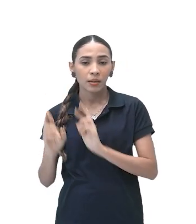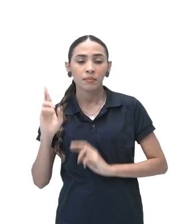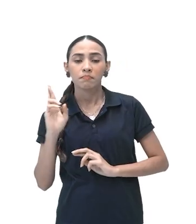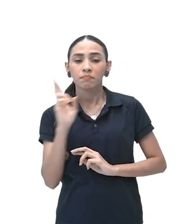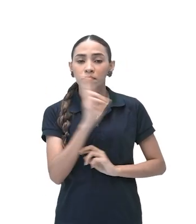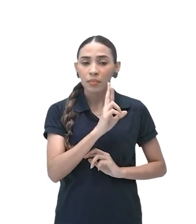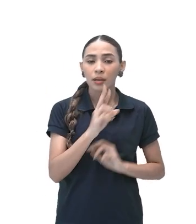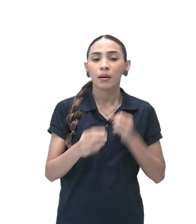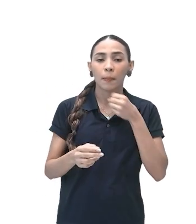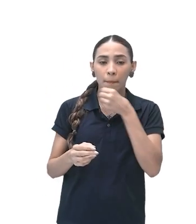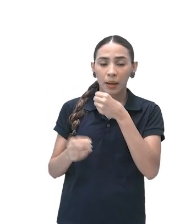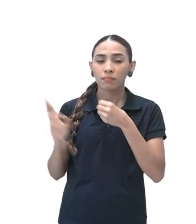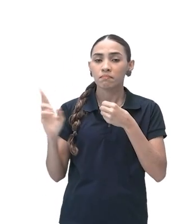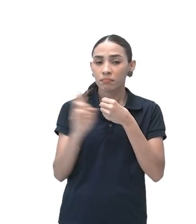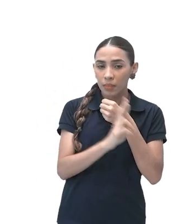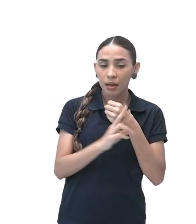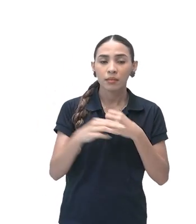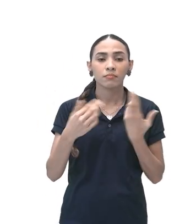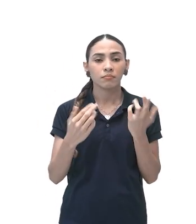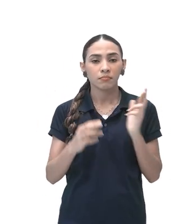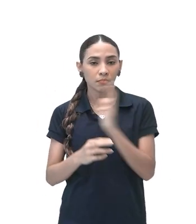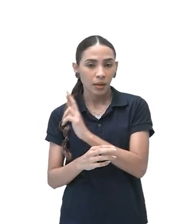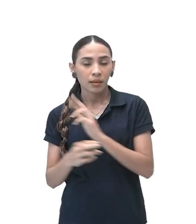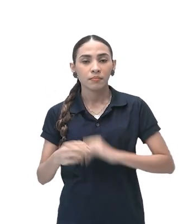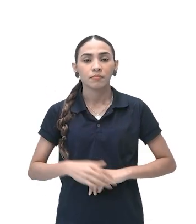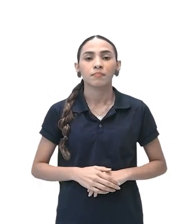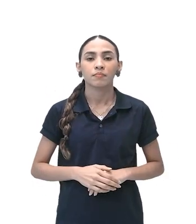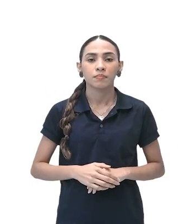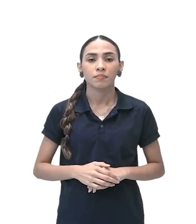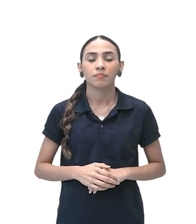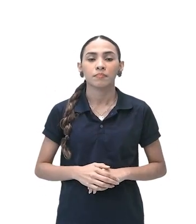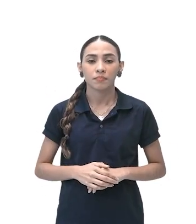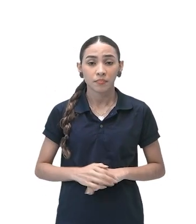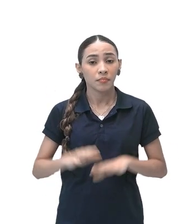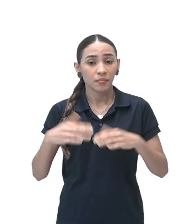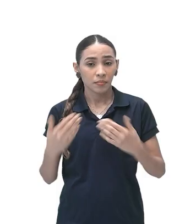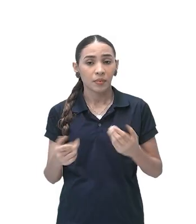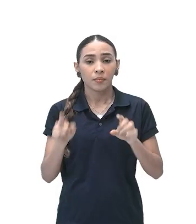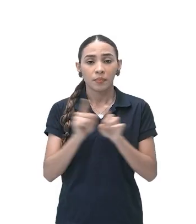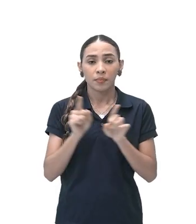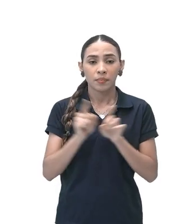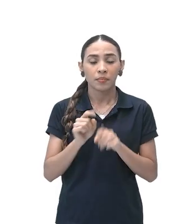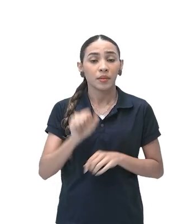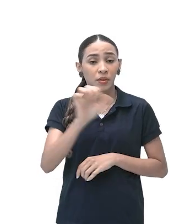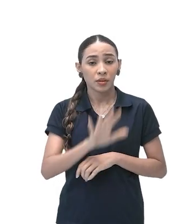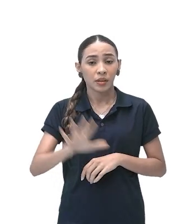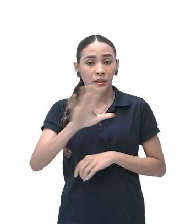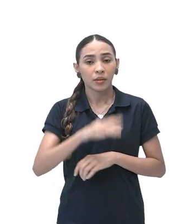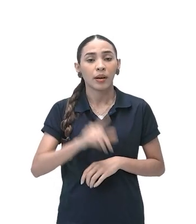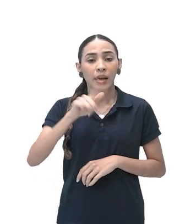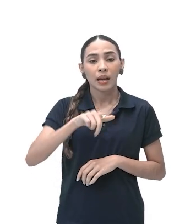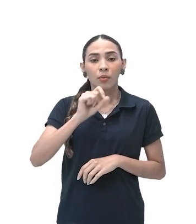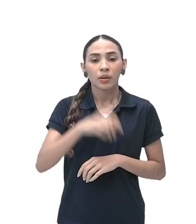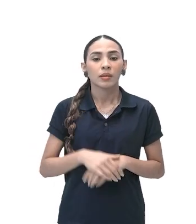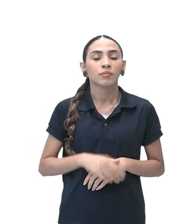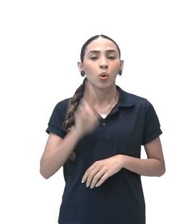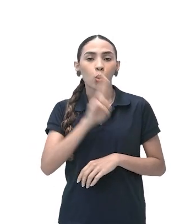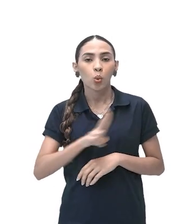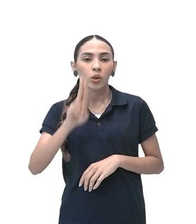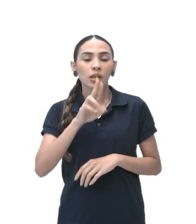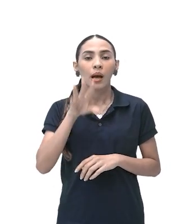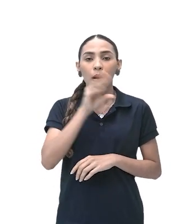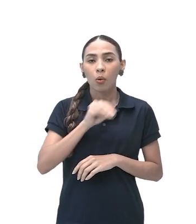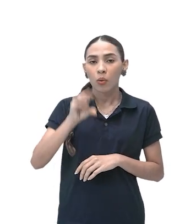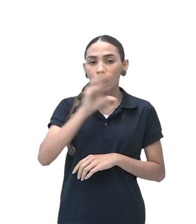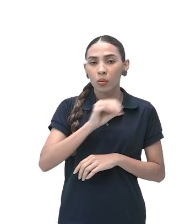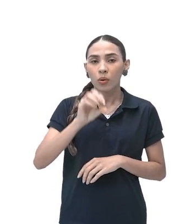momentos de falar, correto? Então, isso que quer dizer turnos de fala. E, em geral, ela é desenvolvida